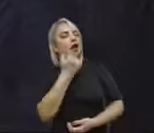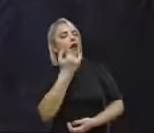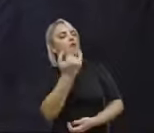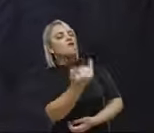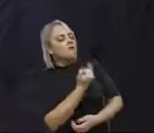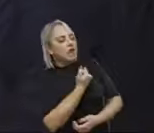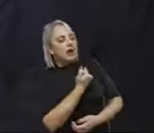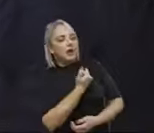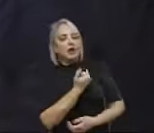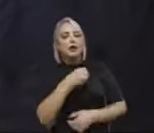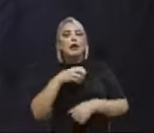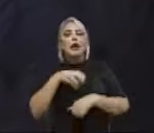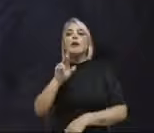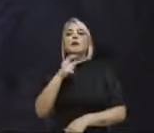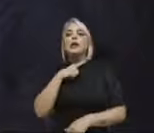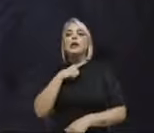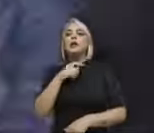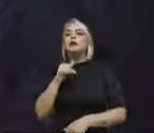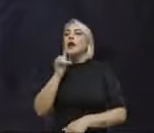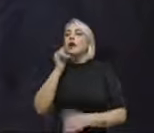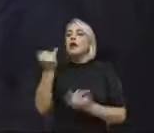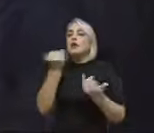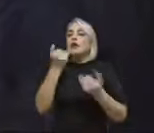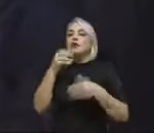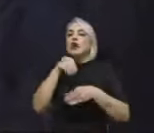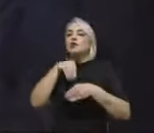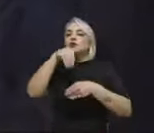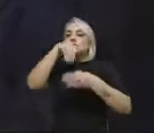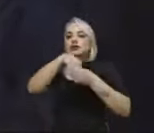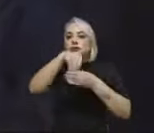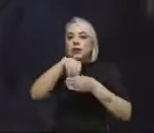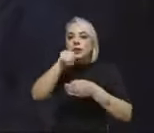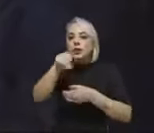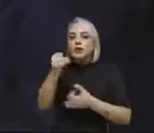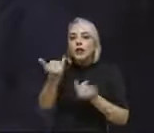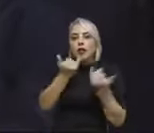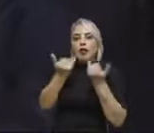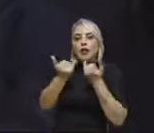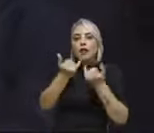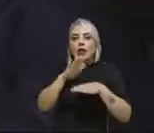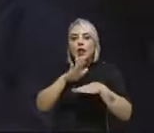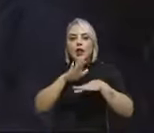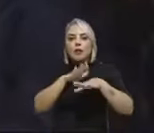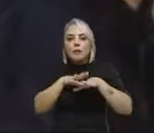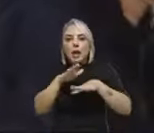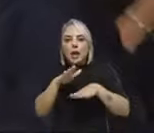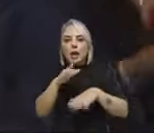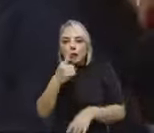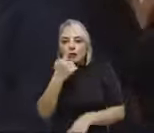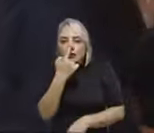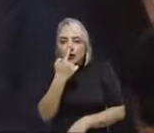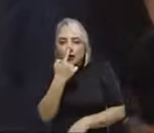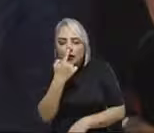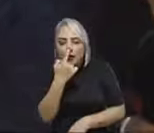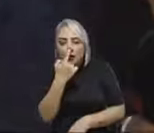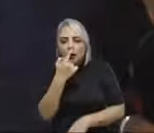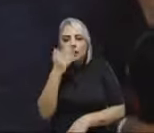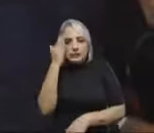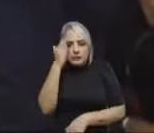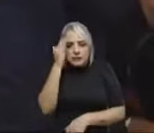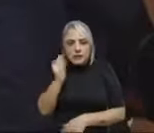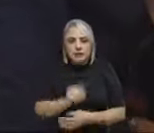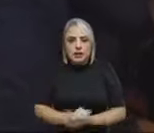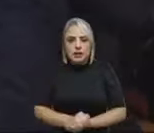tenho informações de dentro, do mais íntimo dos que têm condições de saber, o Lula